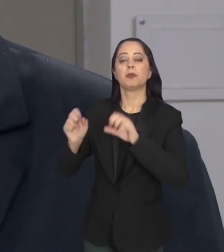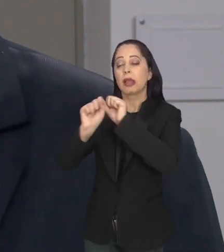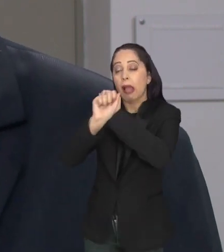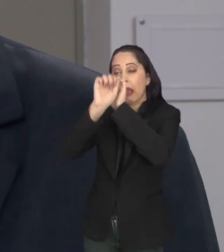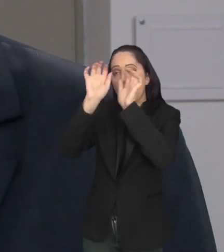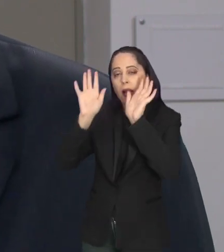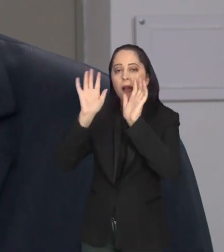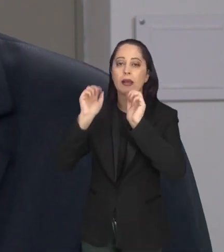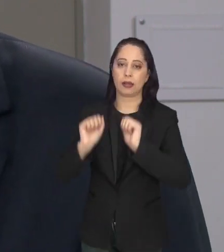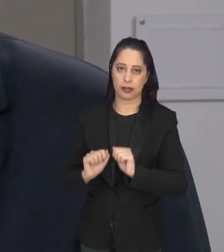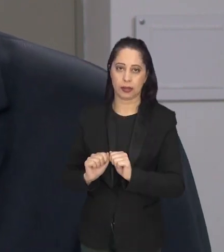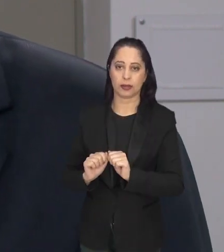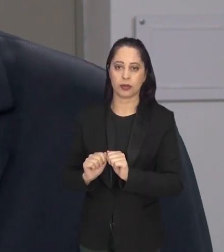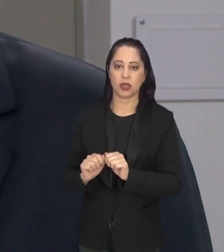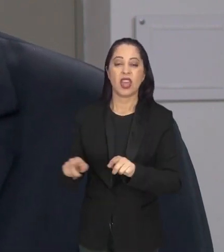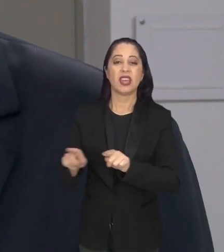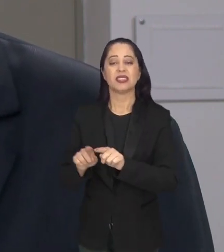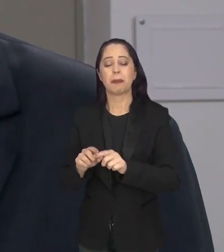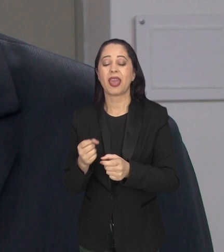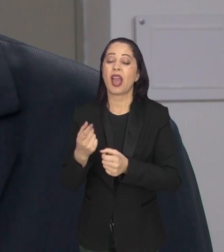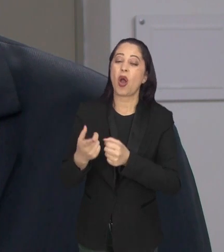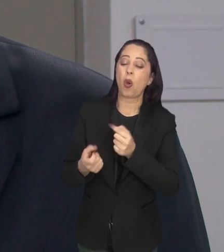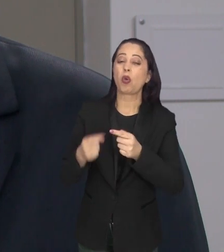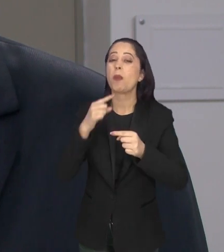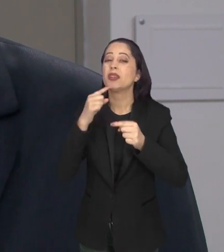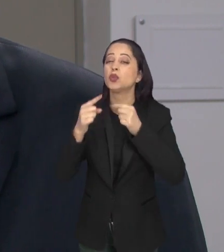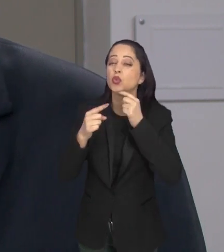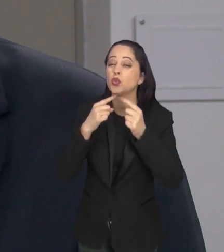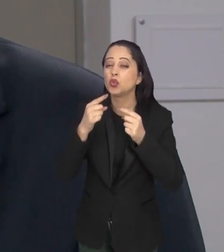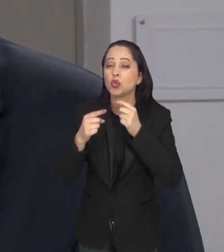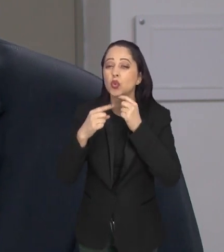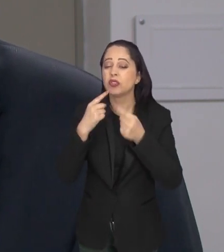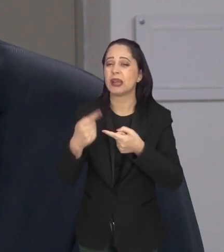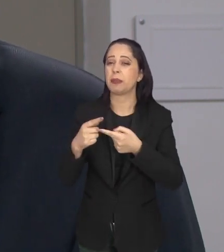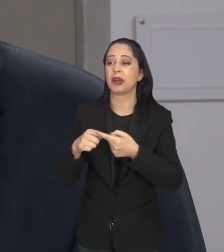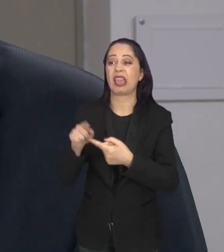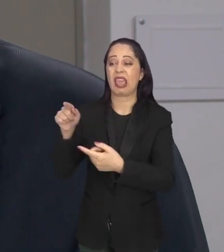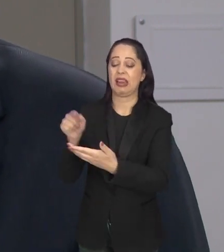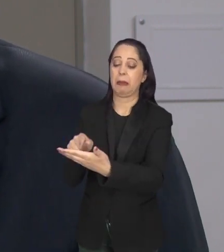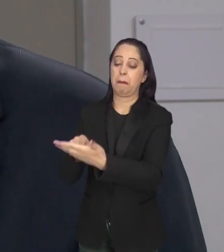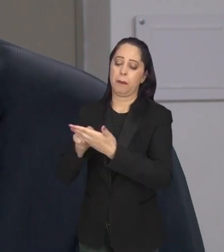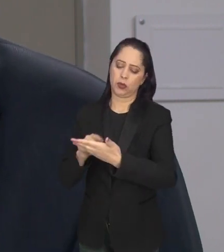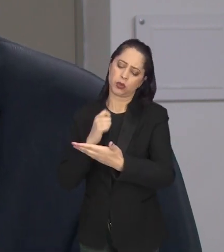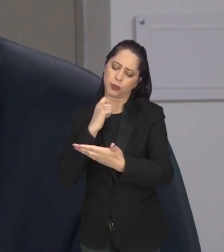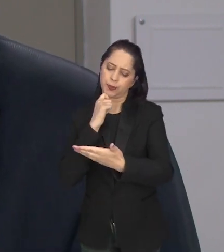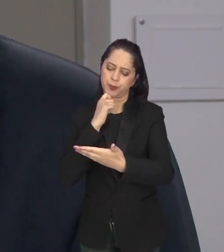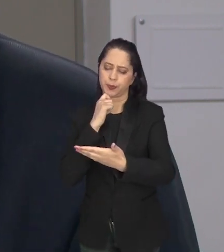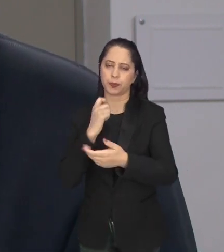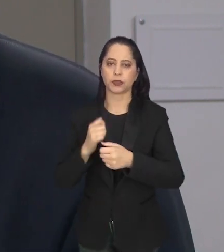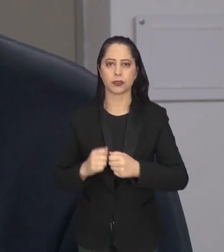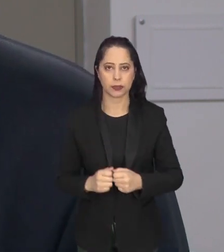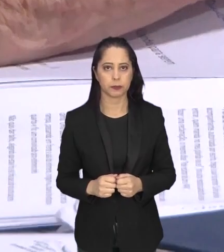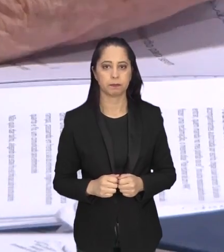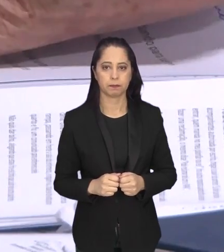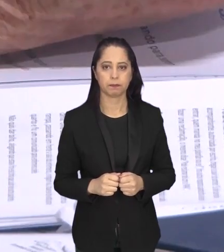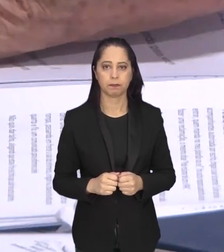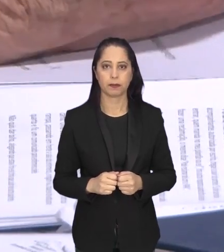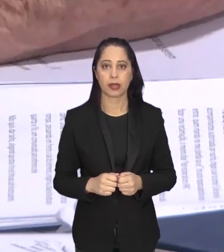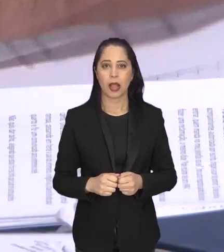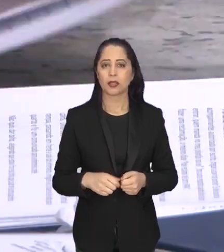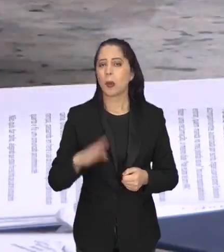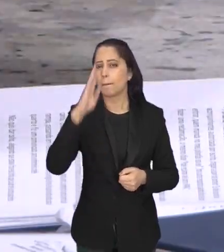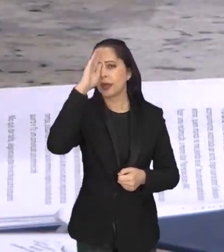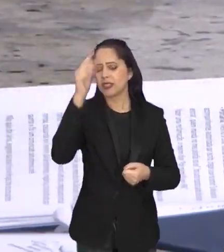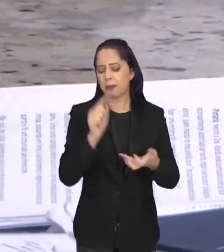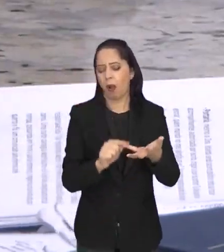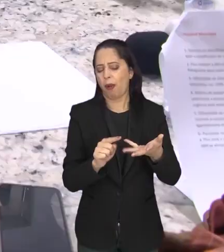mais alguns questionamentos e também algumas dúvidas que surgiram nos dados que foram apresentados por eles mesmos. Os